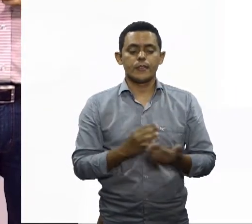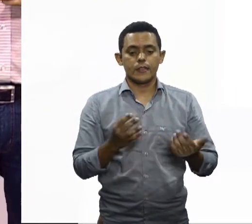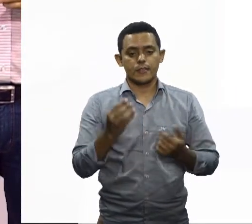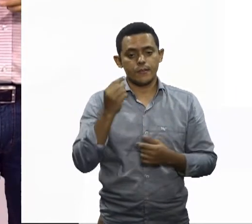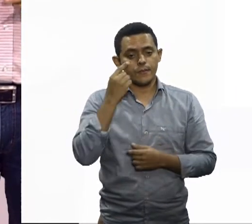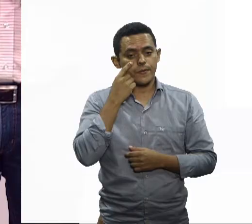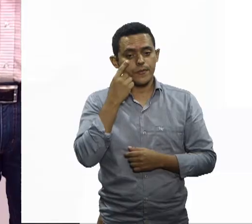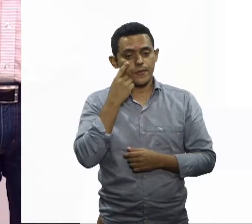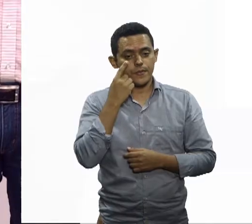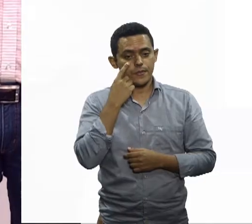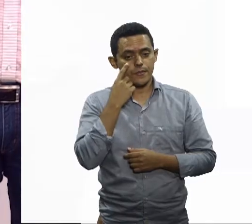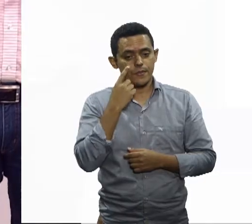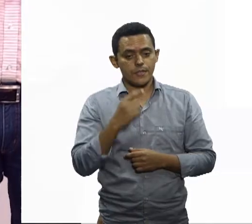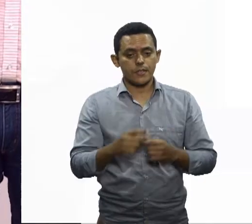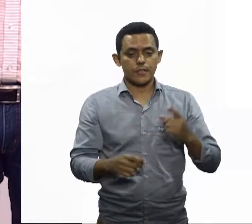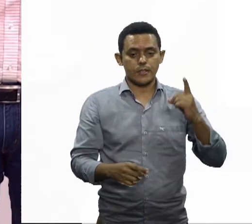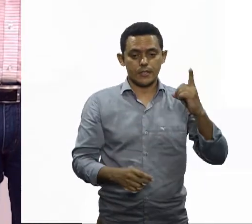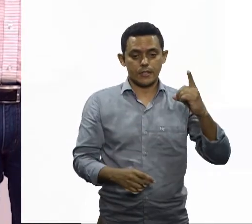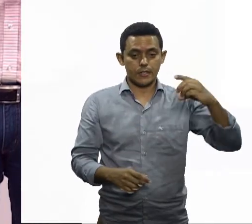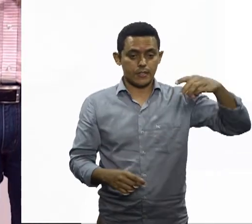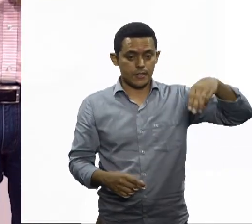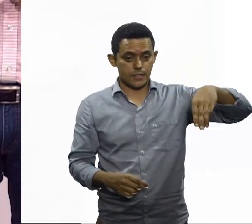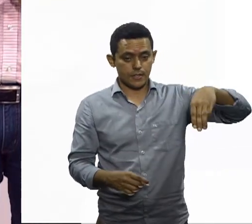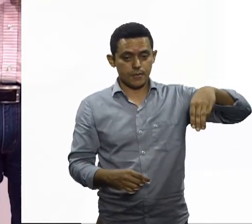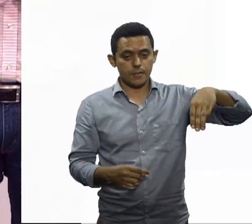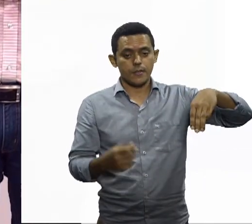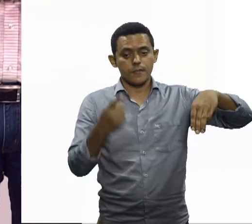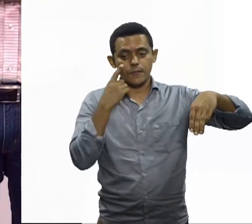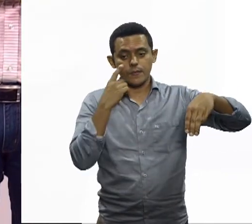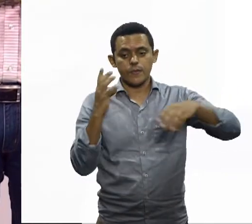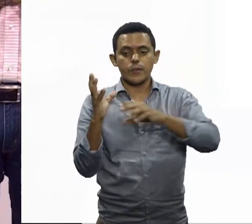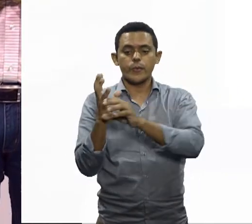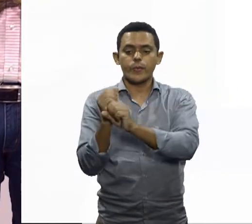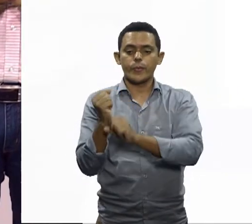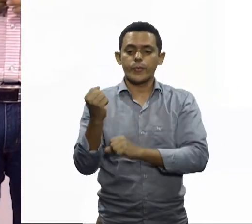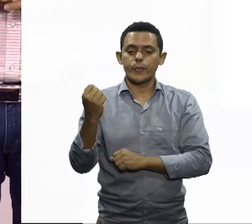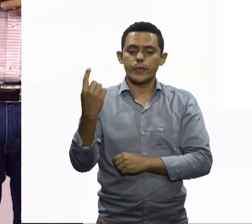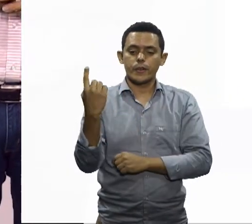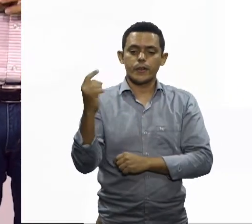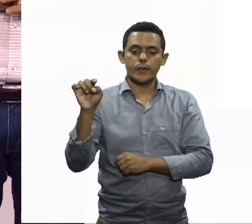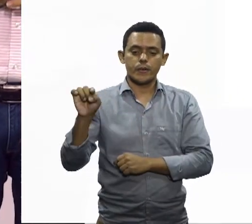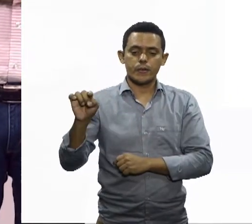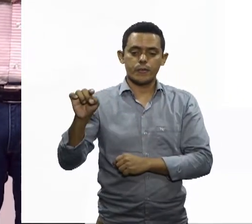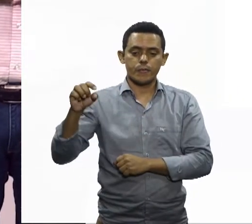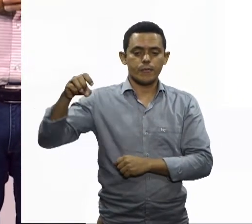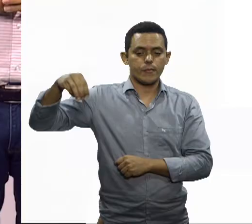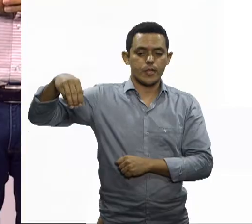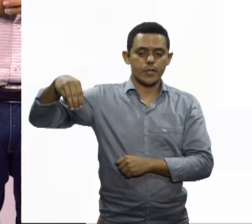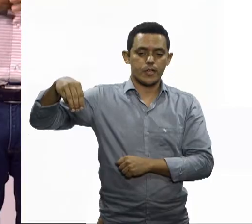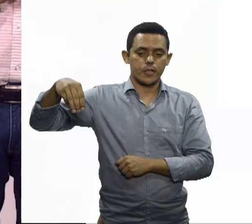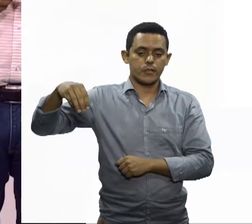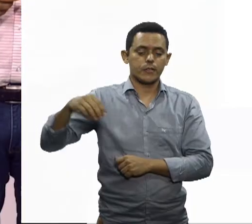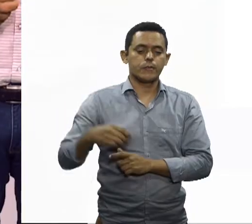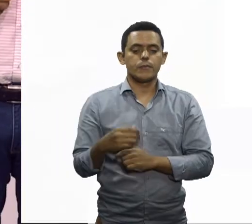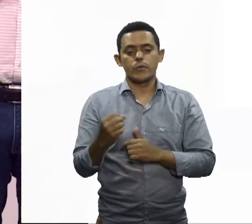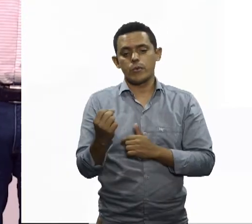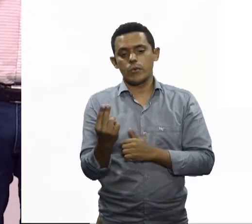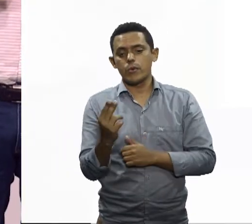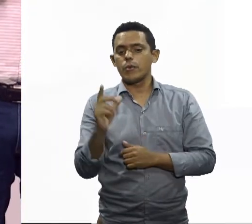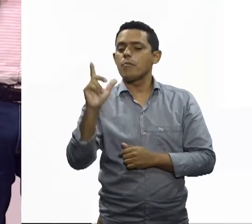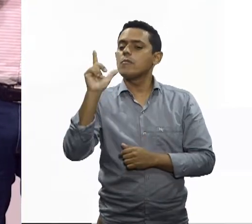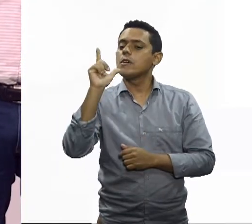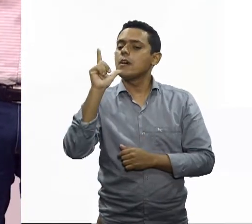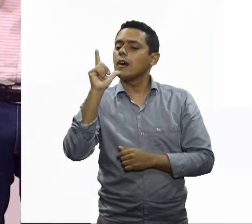você chega em decímetro, então se você tem 1.000 decímetros cúbicos, você também tem o quê? 1.000 litros. Quer dizer